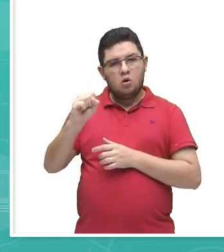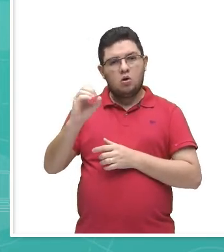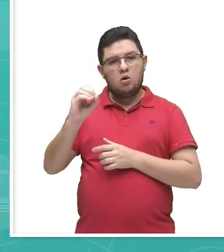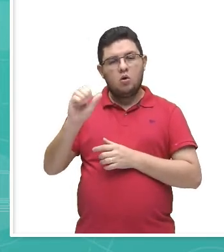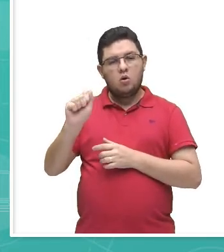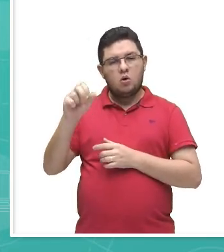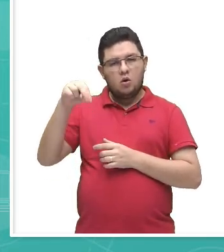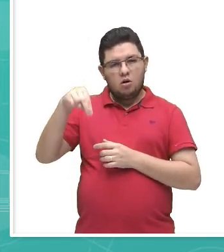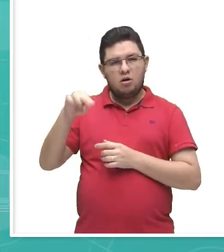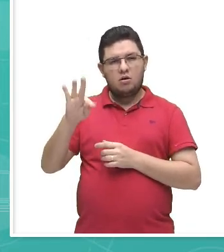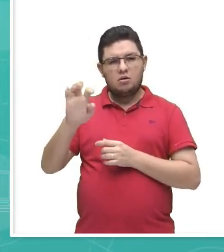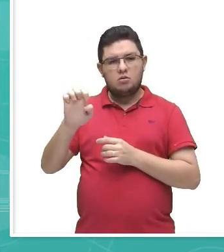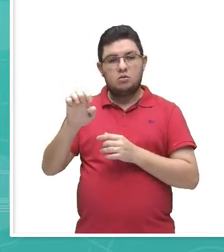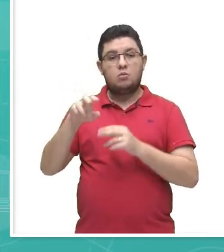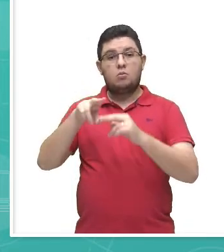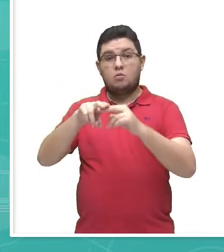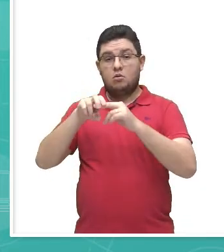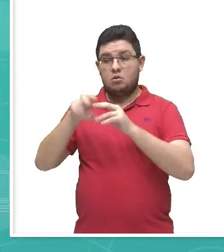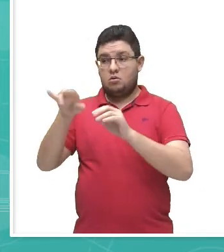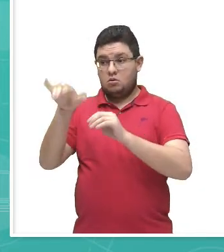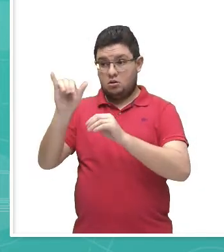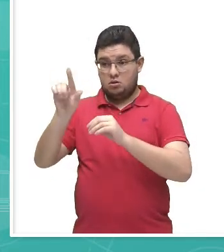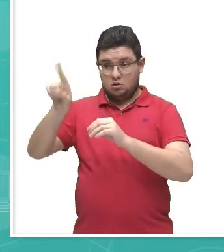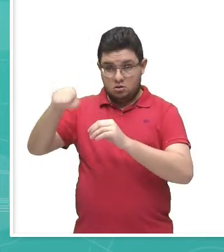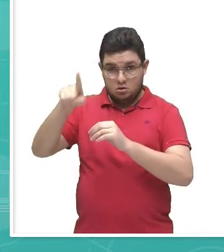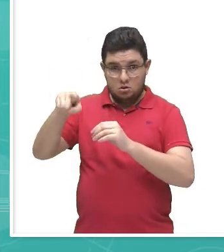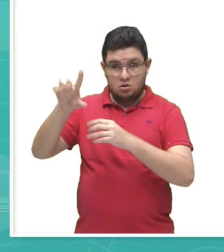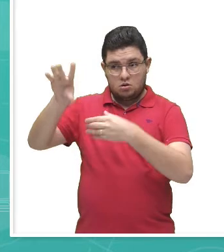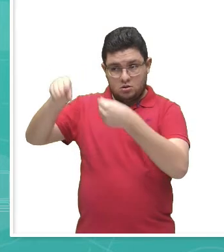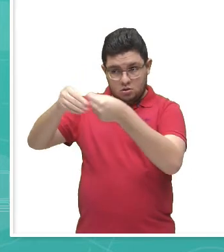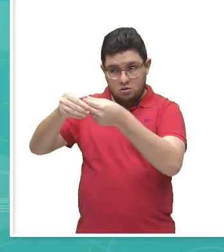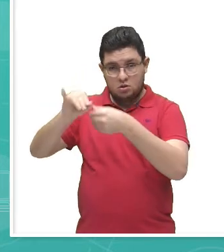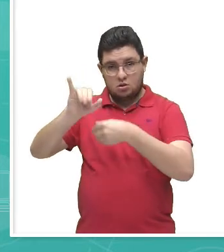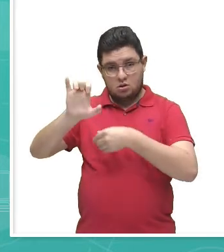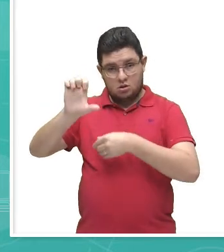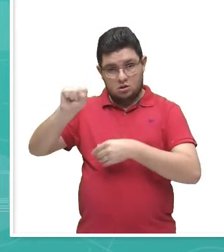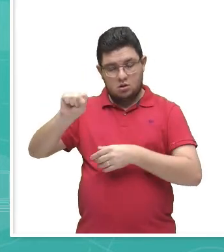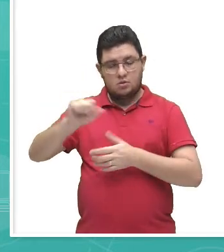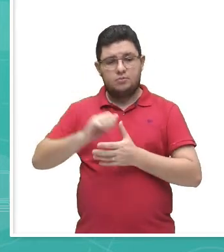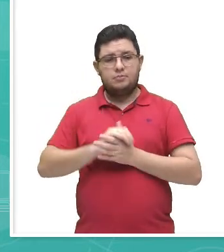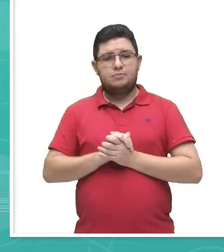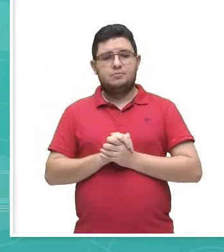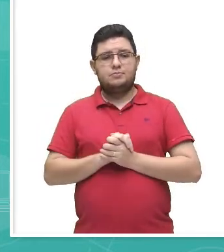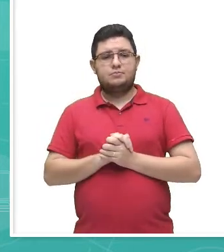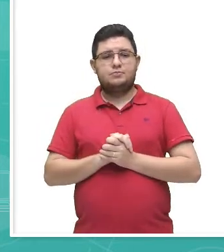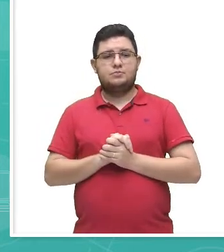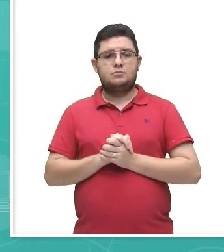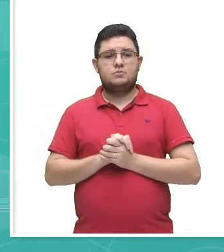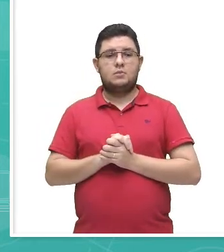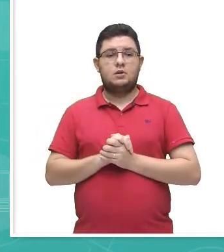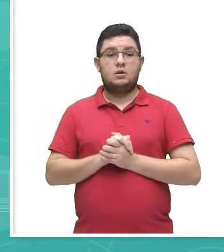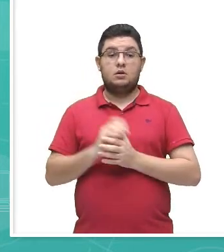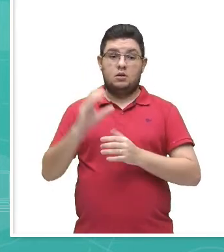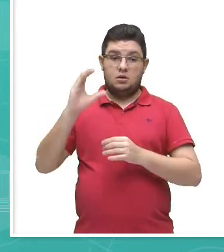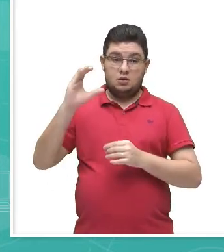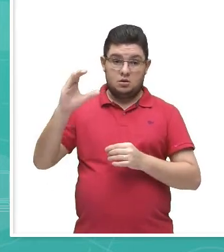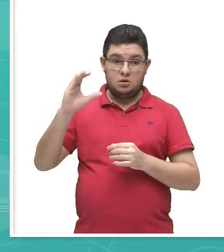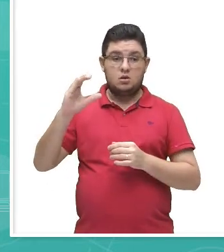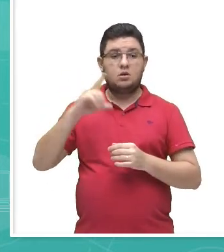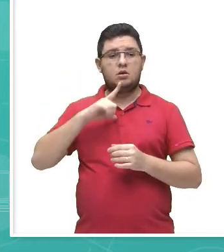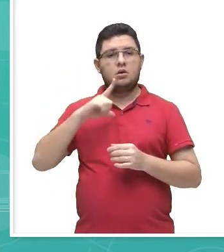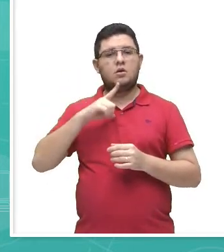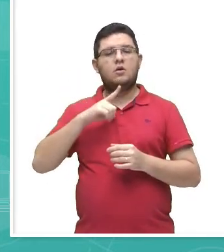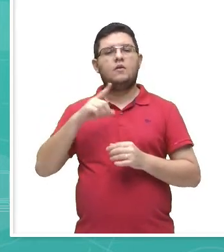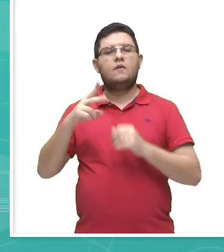eu substituo por IES. Na letra C, gente, eu tenho o verbo play. Repare que eu tenho, antes